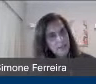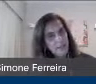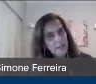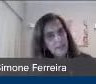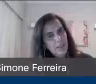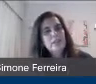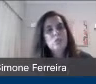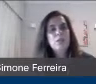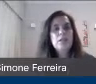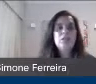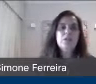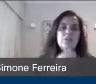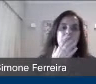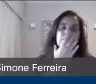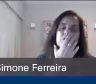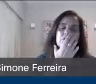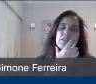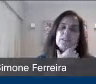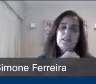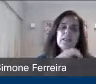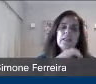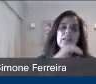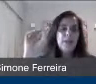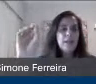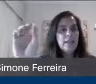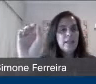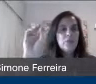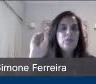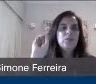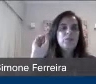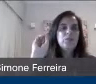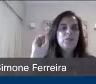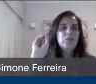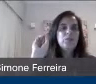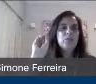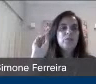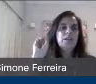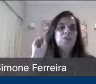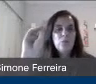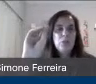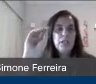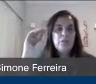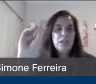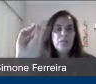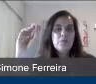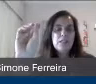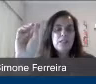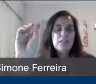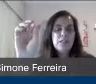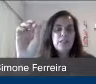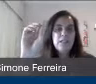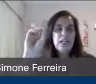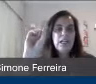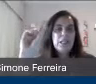o Instagram do Brasil é Education Essay BR, e a gente tem o Education Essay Rio, que é do meu